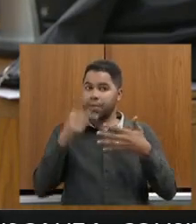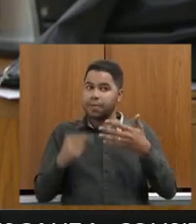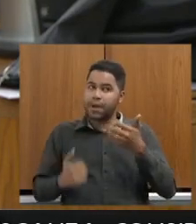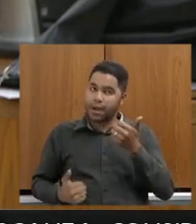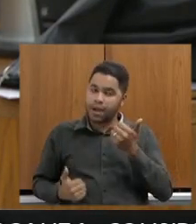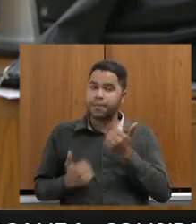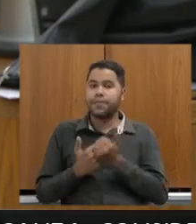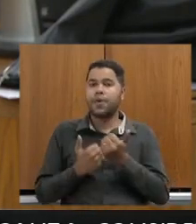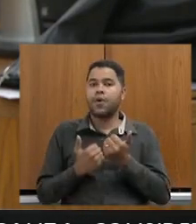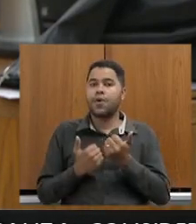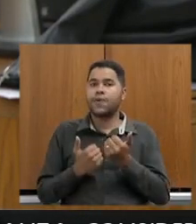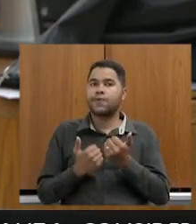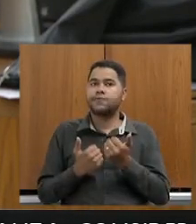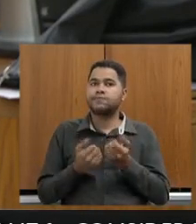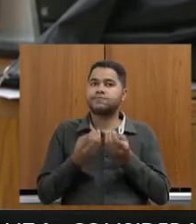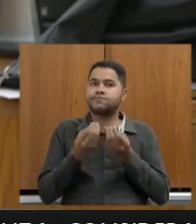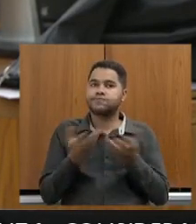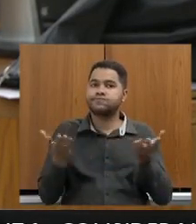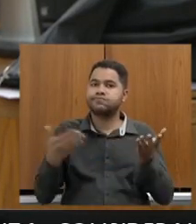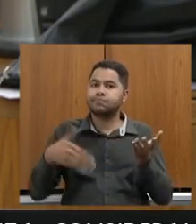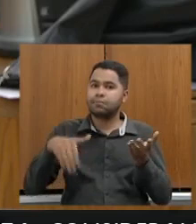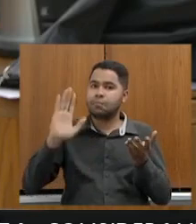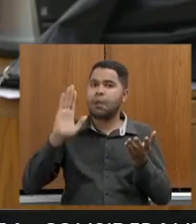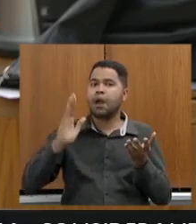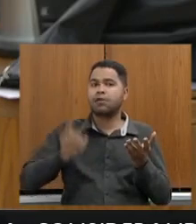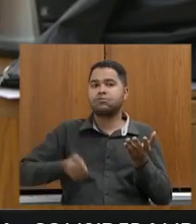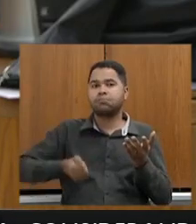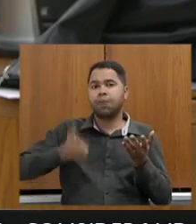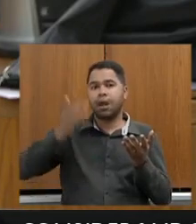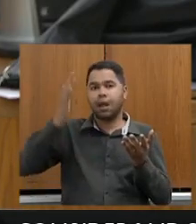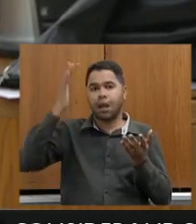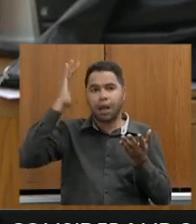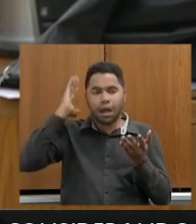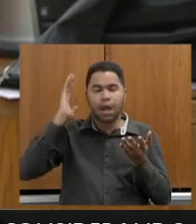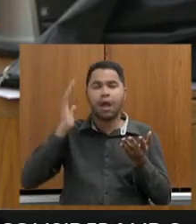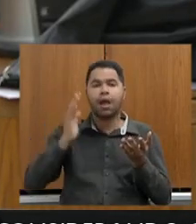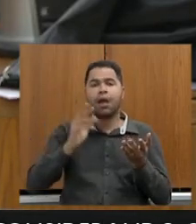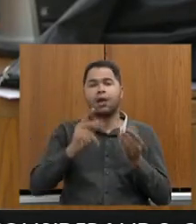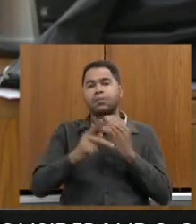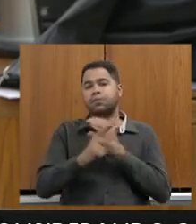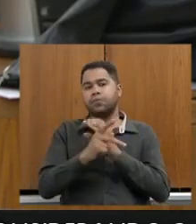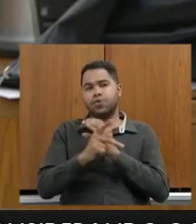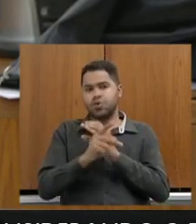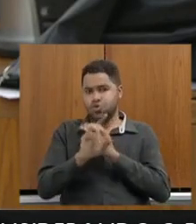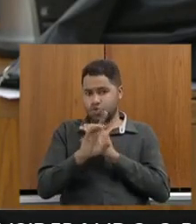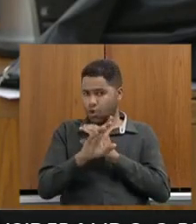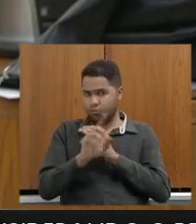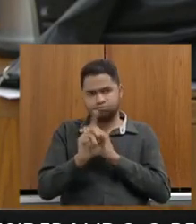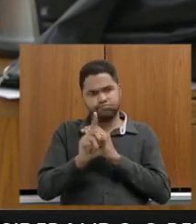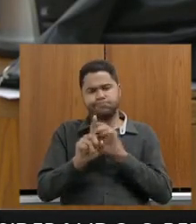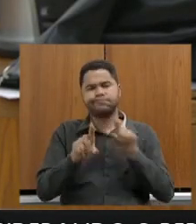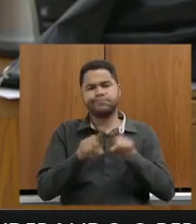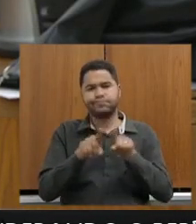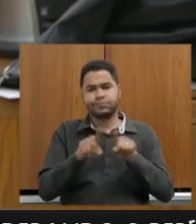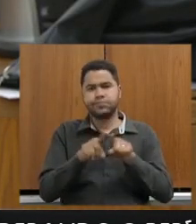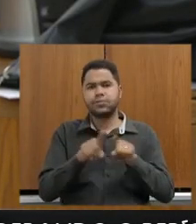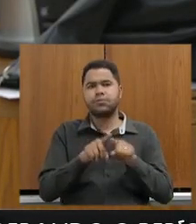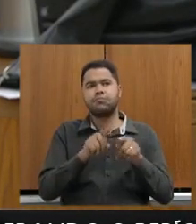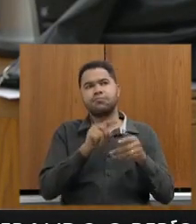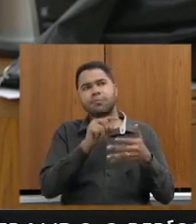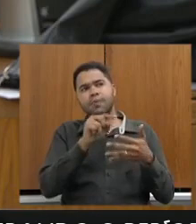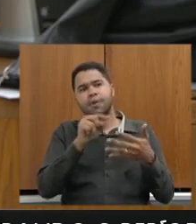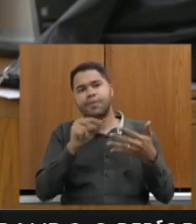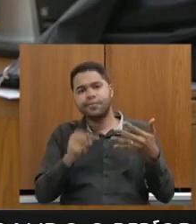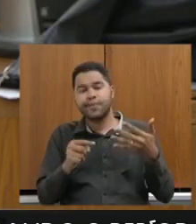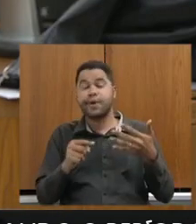muito visto como ele traz mais eficiência ao setor da polícia como todo não só preci viu Mas também atinge até